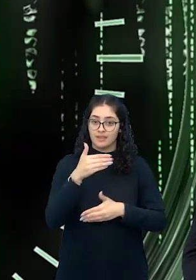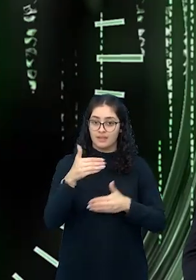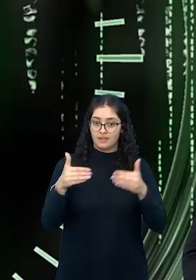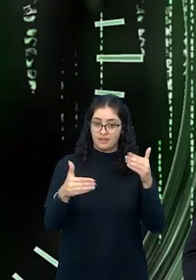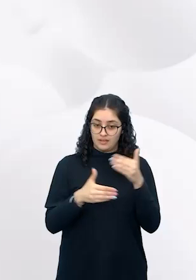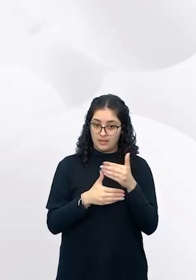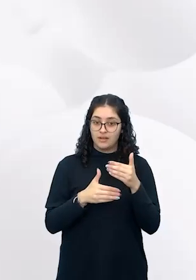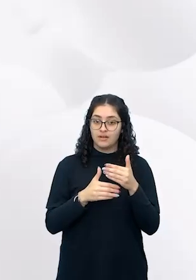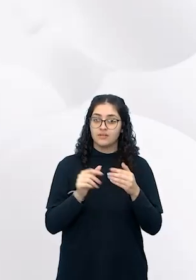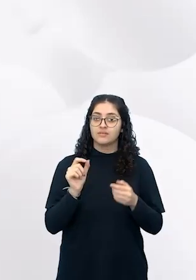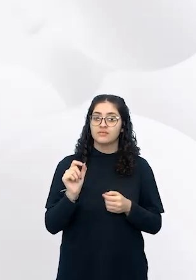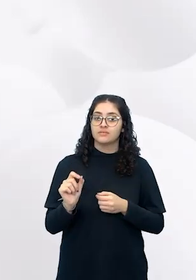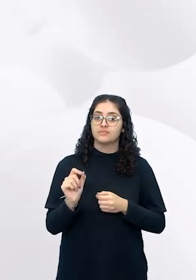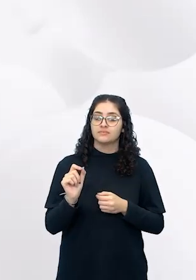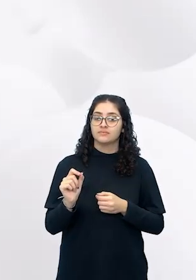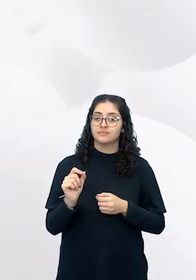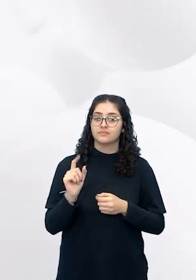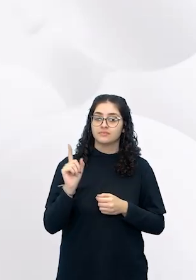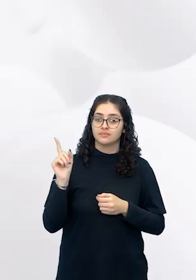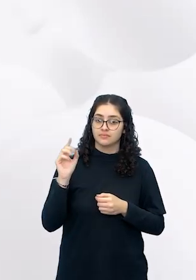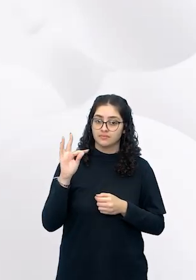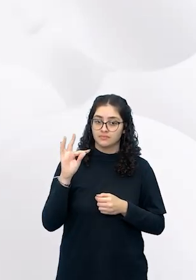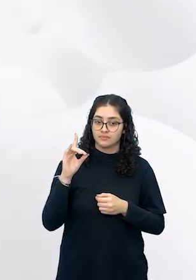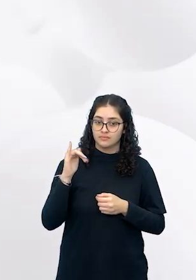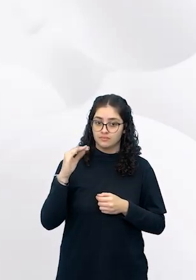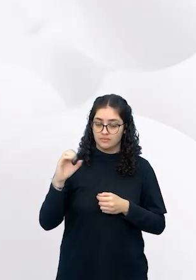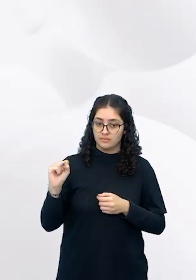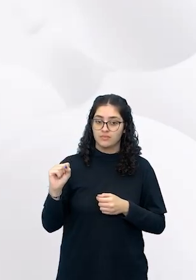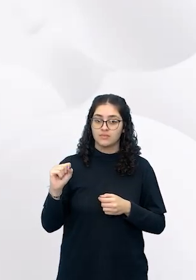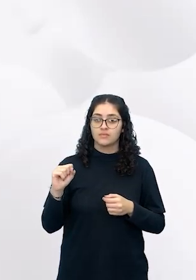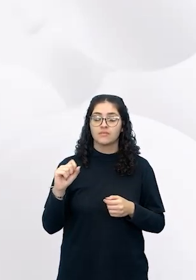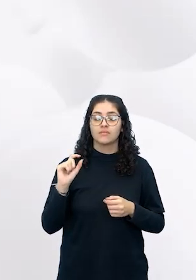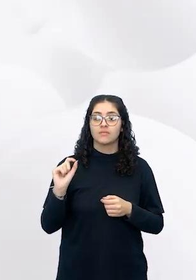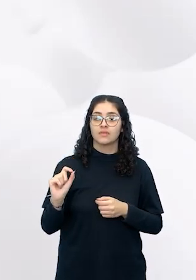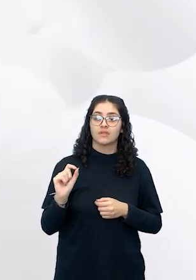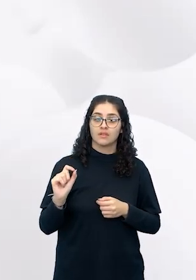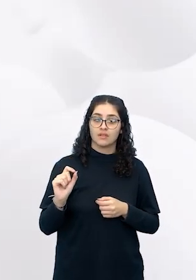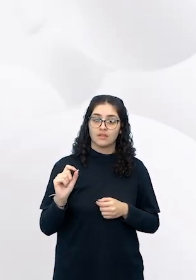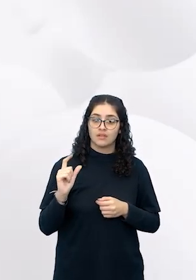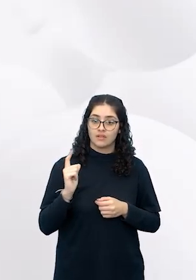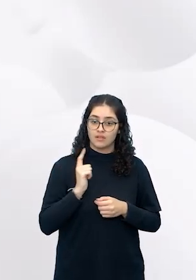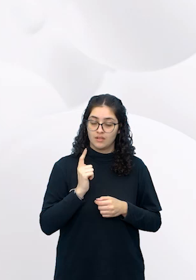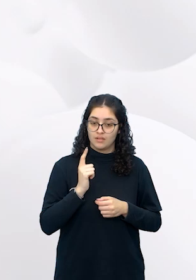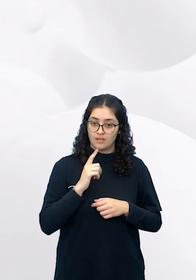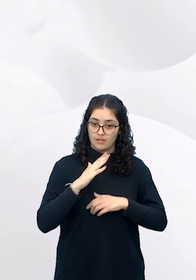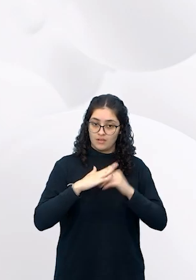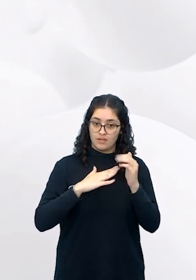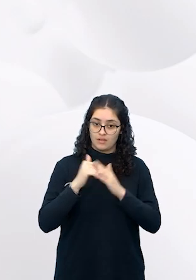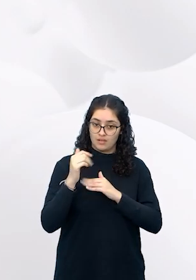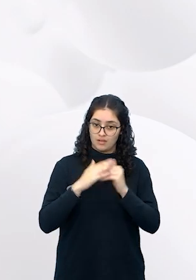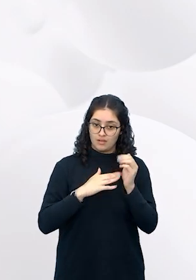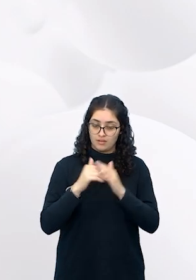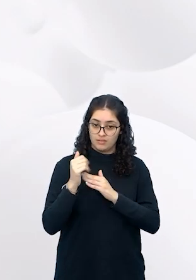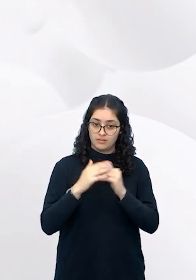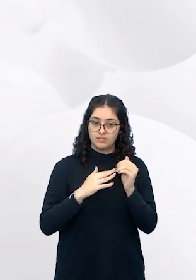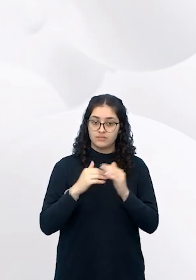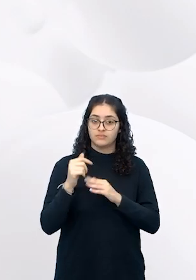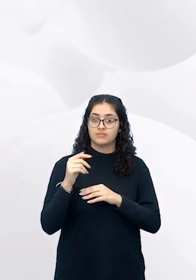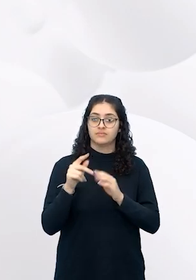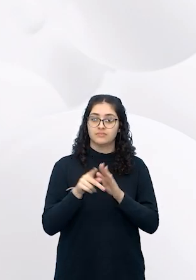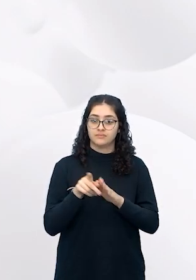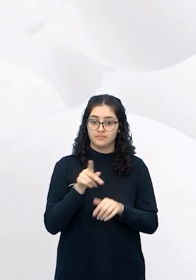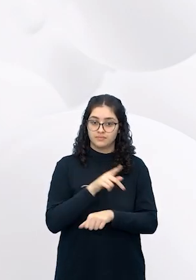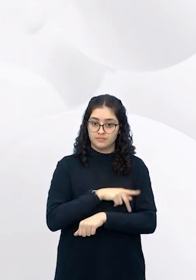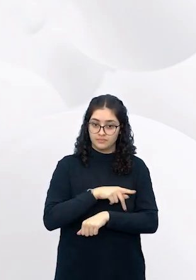a definição, né, do TEDx ainda. Então, na educação, as TEDx têm sido incorporadas nas práticas docentes